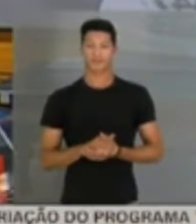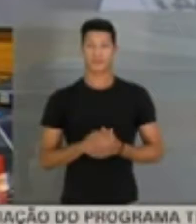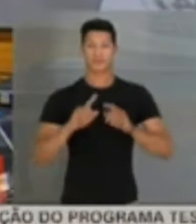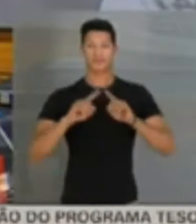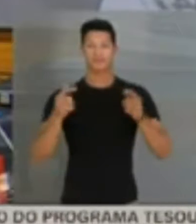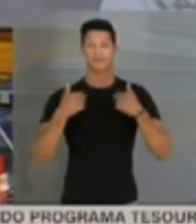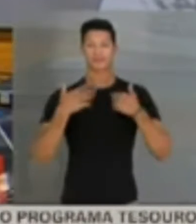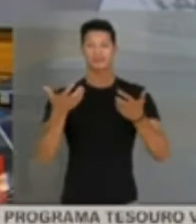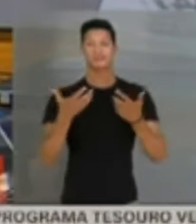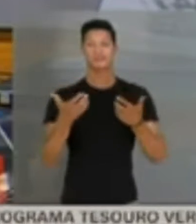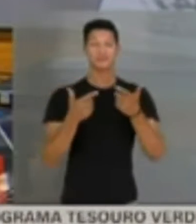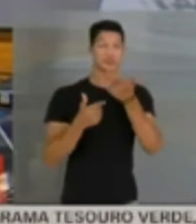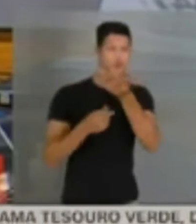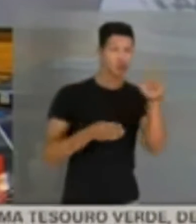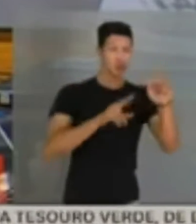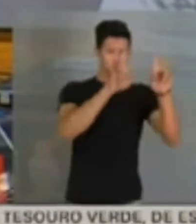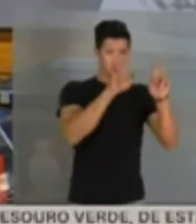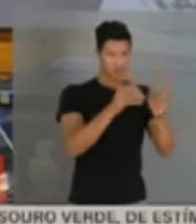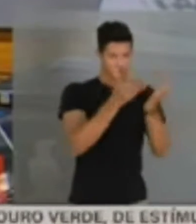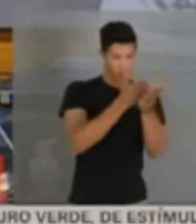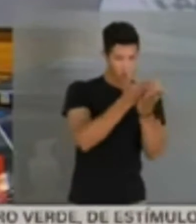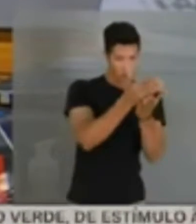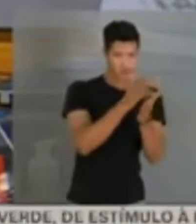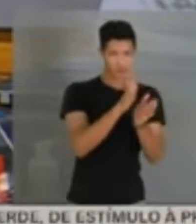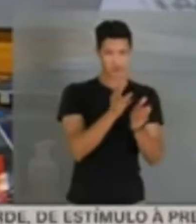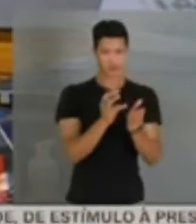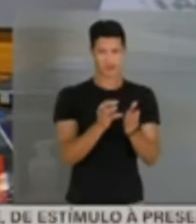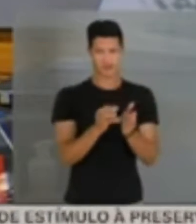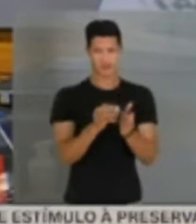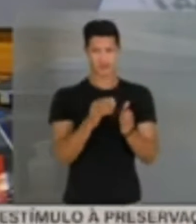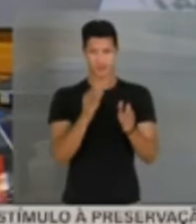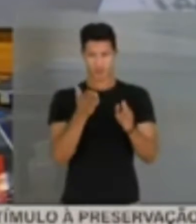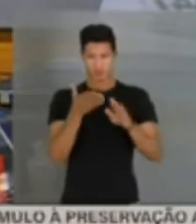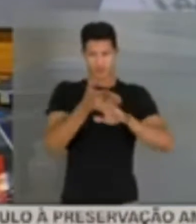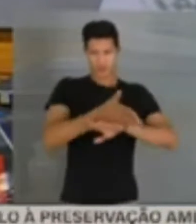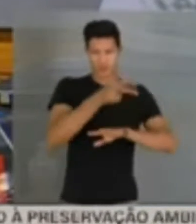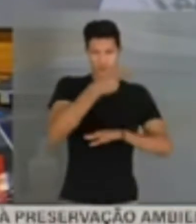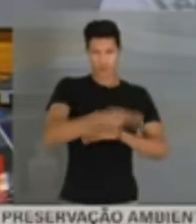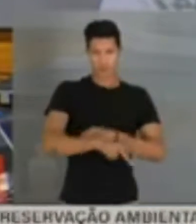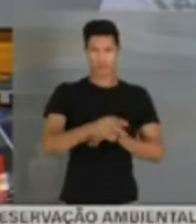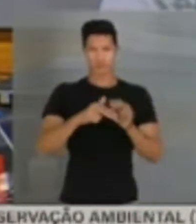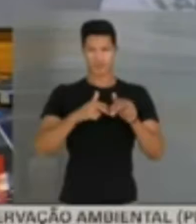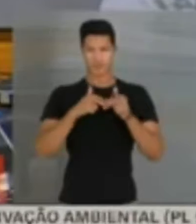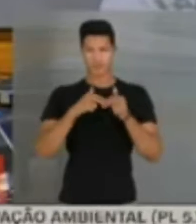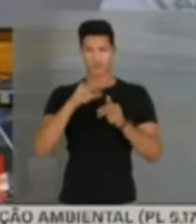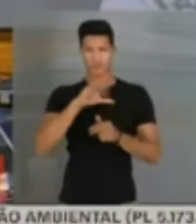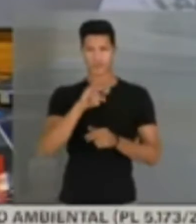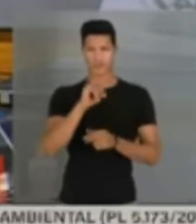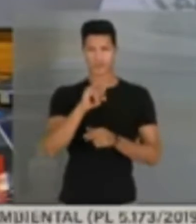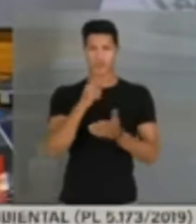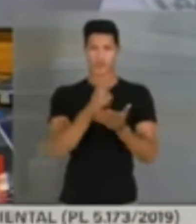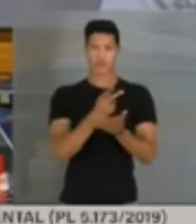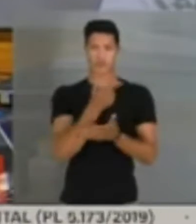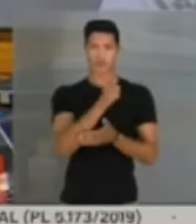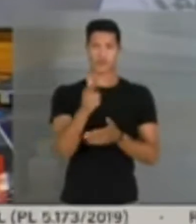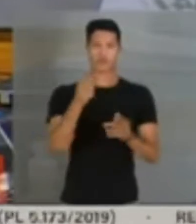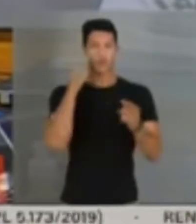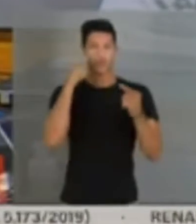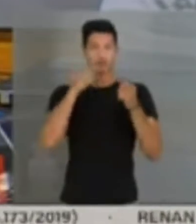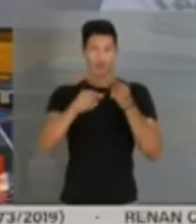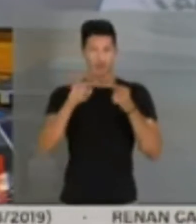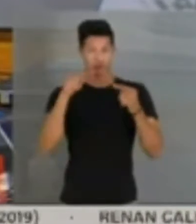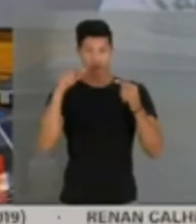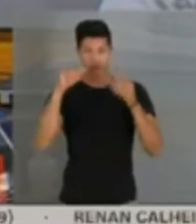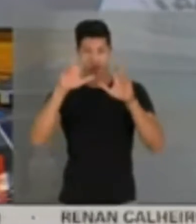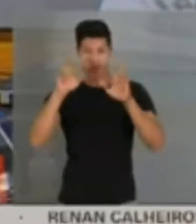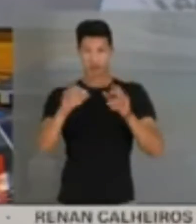Mas eu queria tratar de um outro assunto que no começo foi introduzido aqui na CPI, embora não tivesse nada a ver com o assunto,